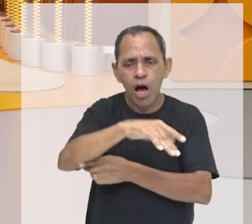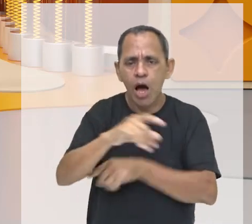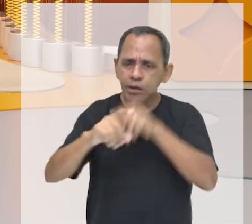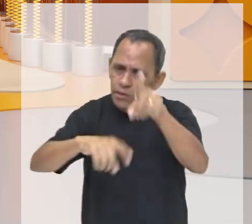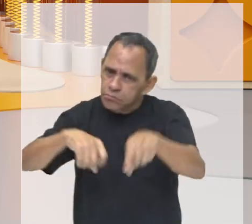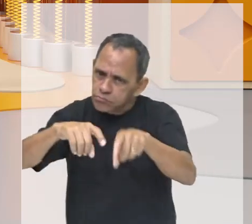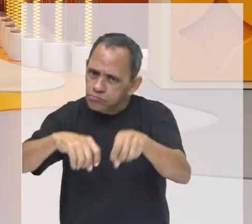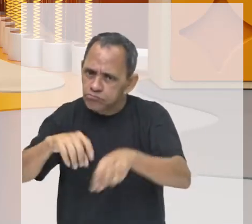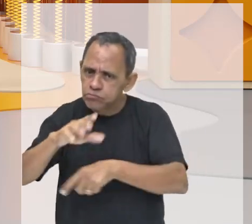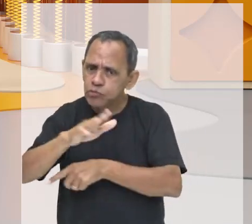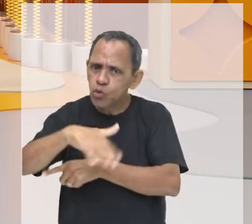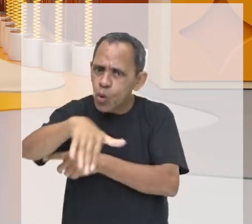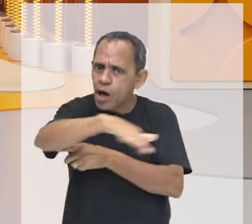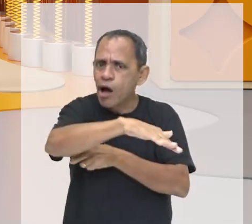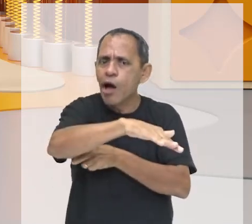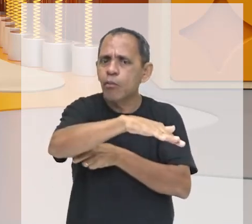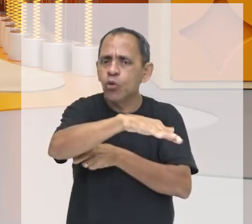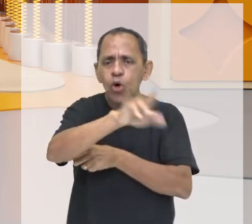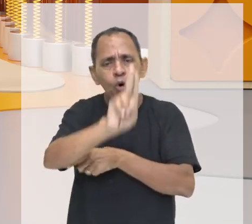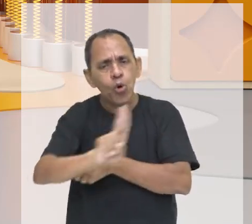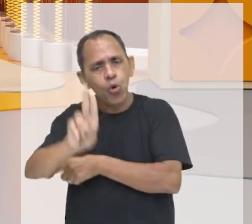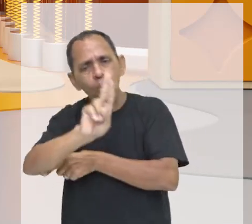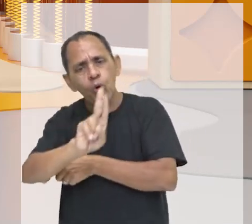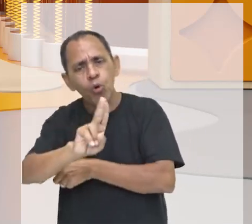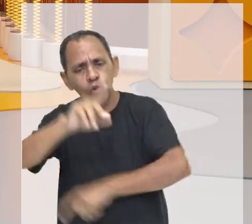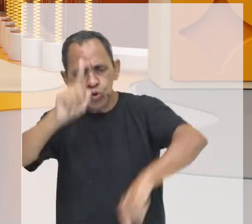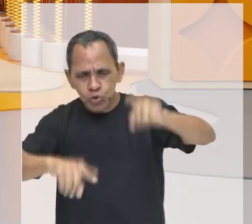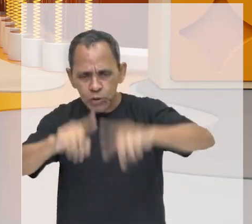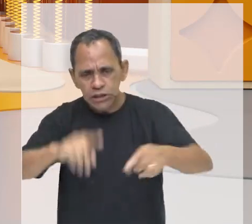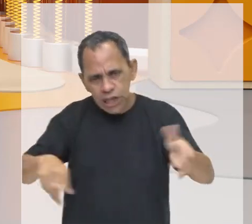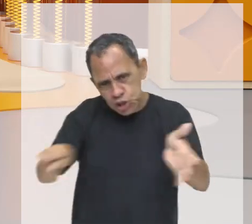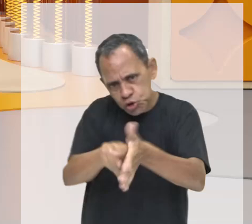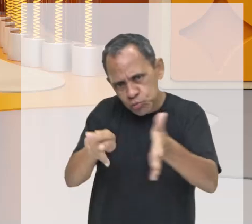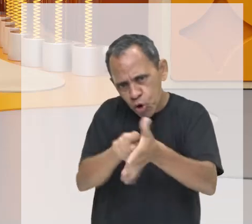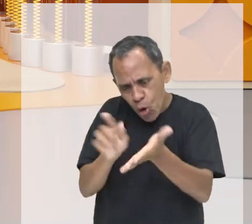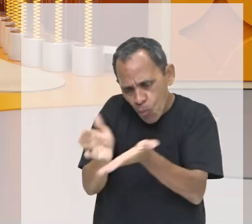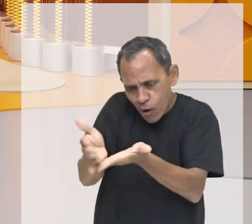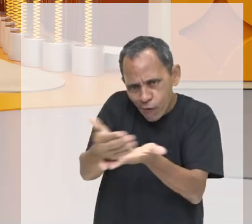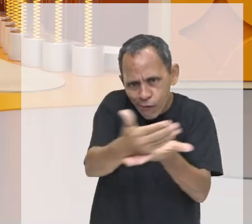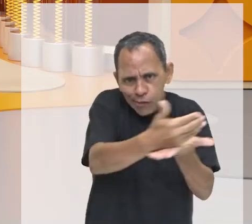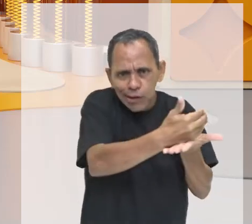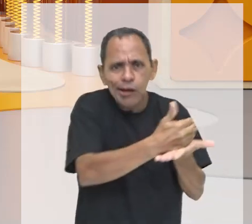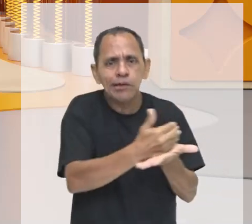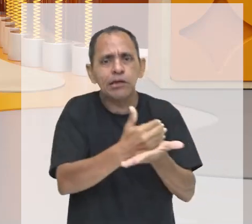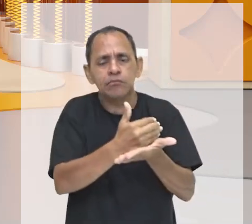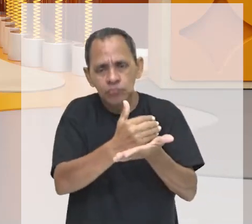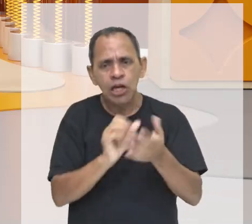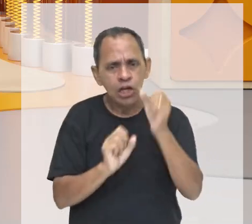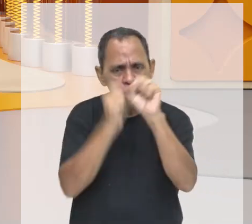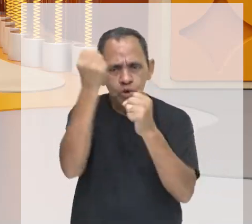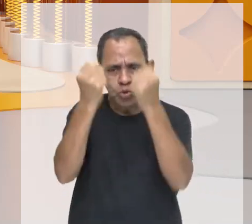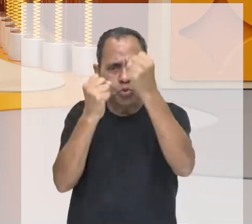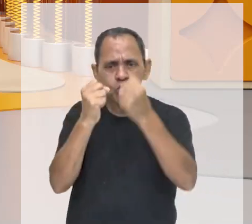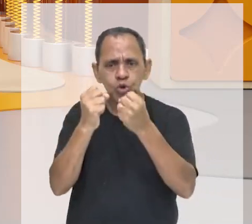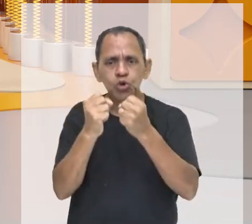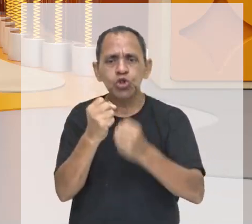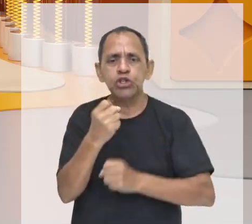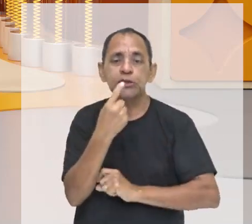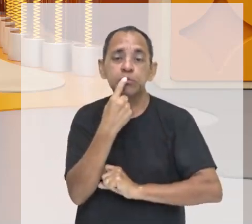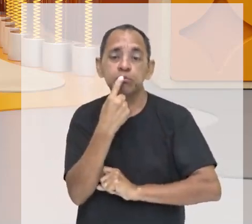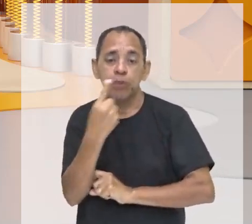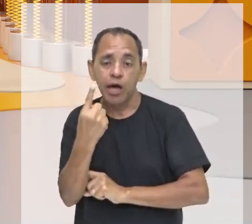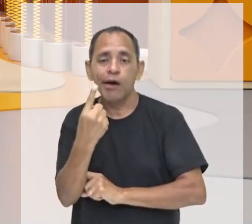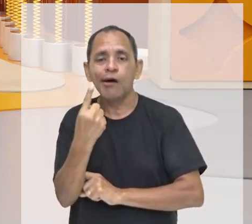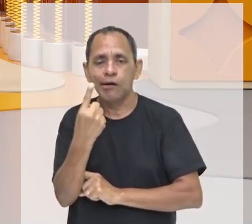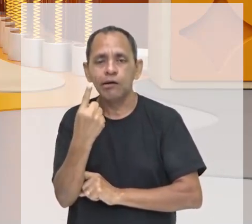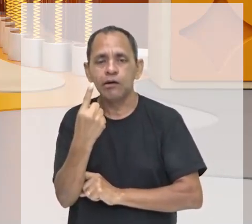né, dessa parte aí de mecanização, das indústrias surgindo também no campo. Então, olha só, imagina, nós temos aqui uma área